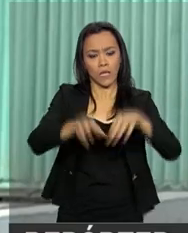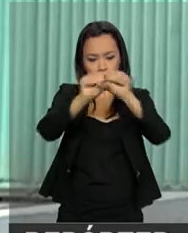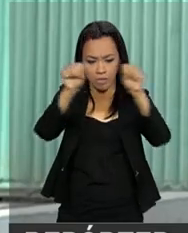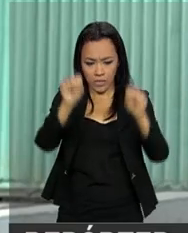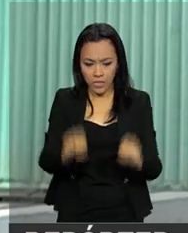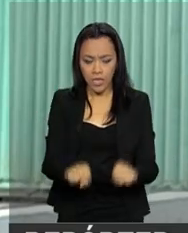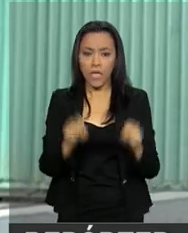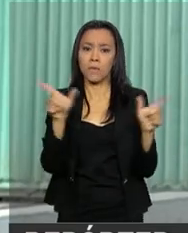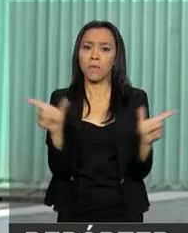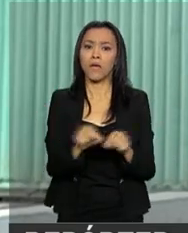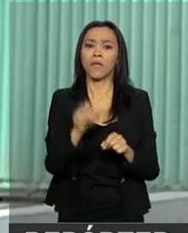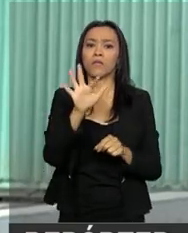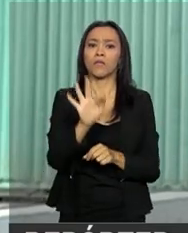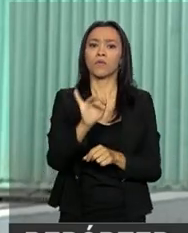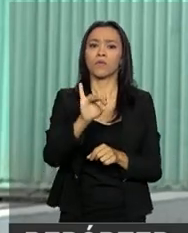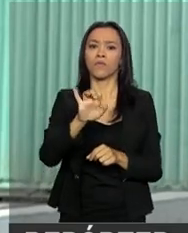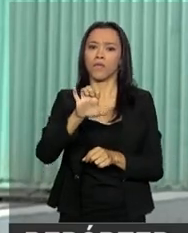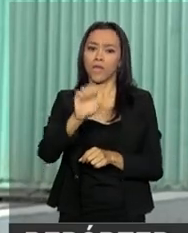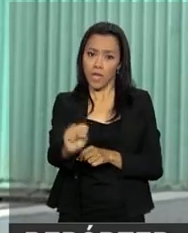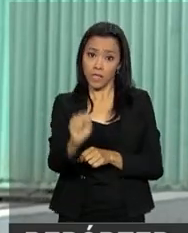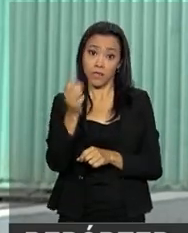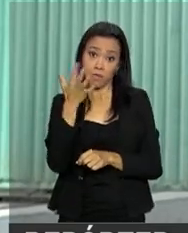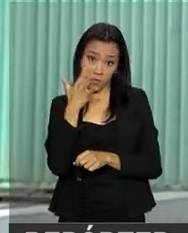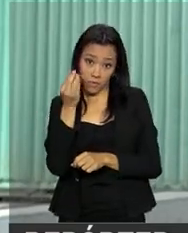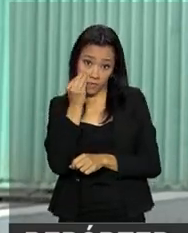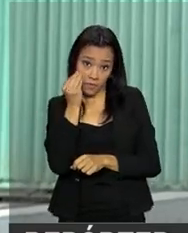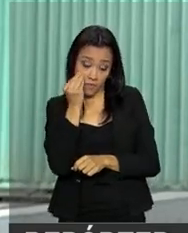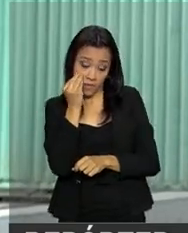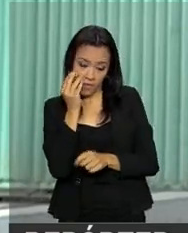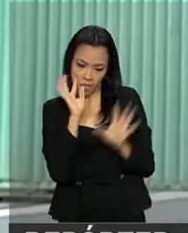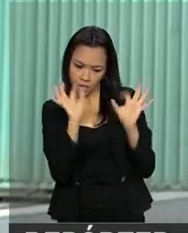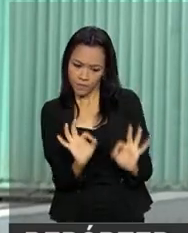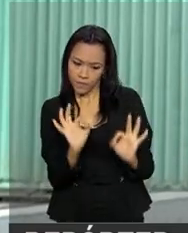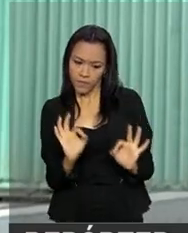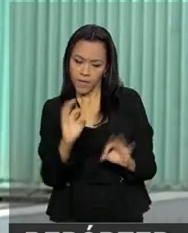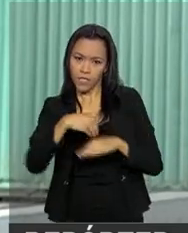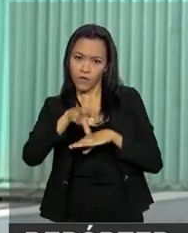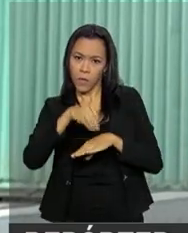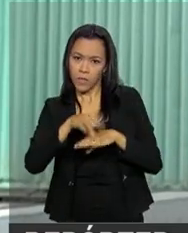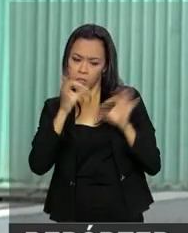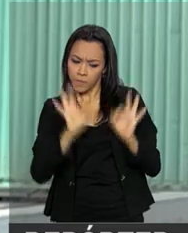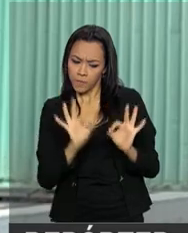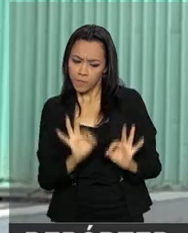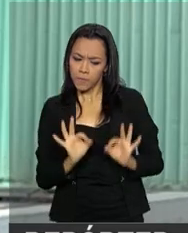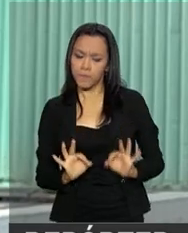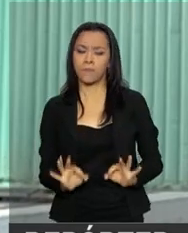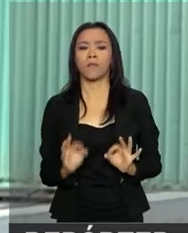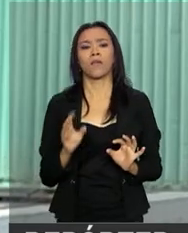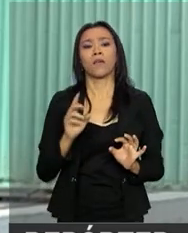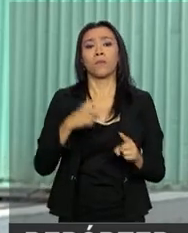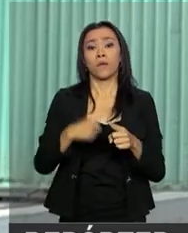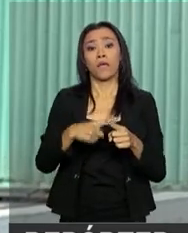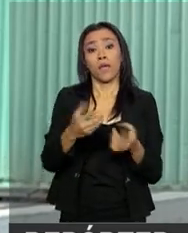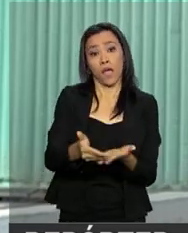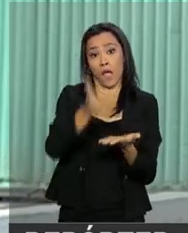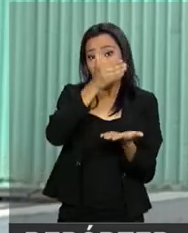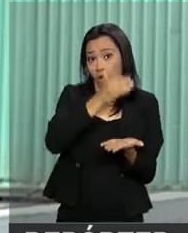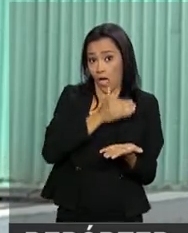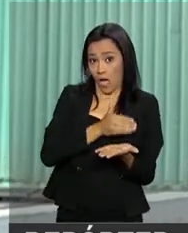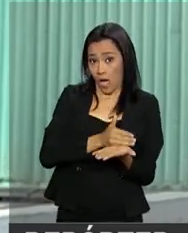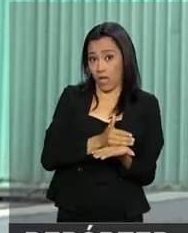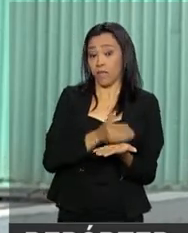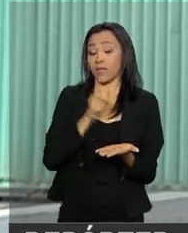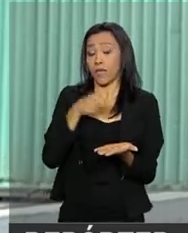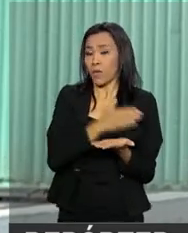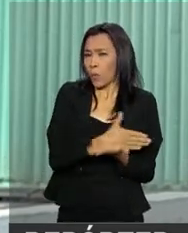informatizado do FIES, o SISFIES, para validar as informações. Os aditamentos, que são feitos normalmente no início